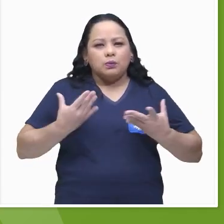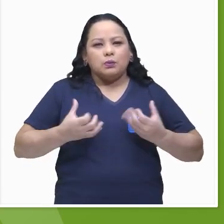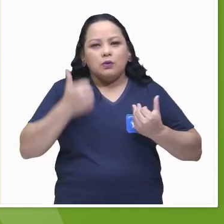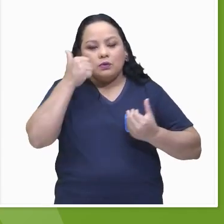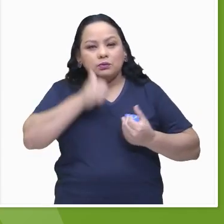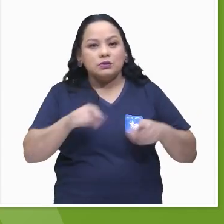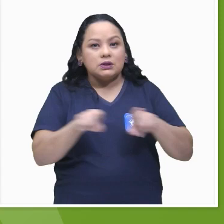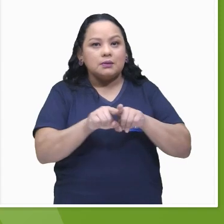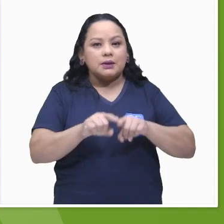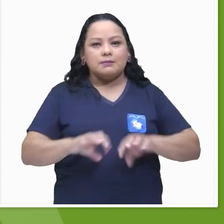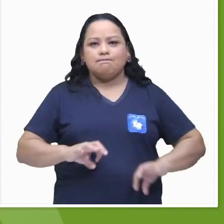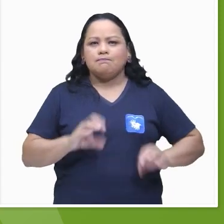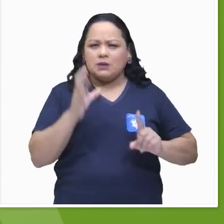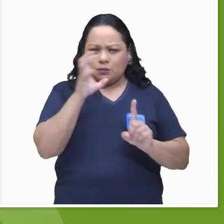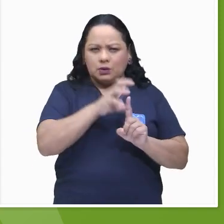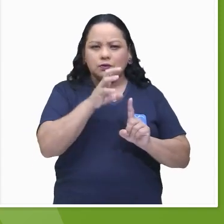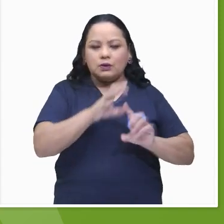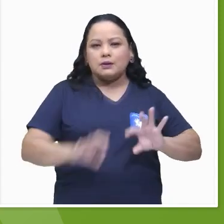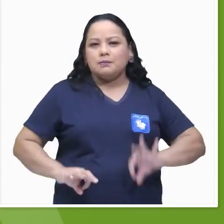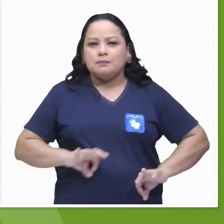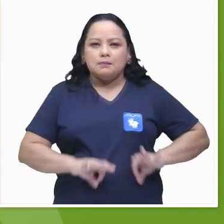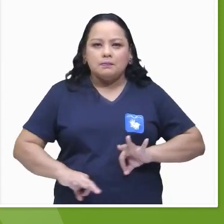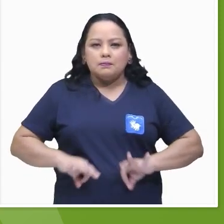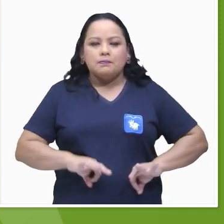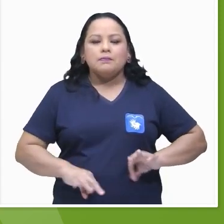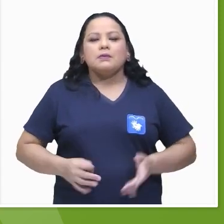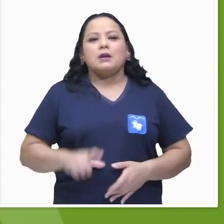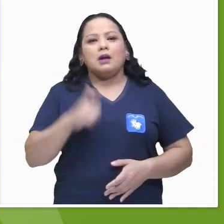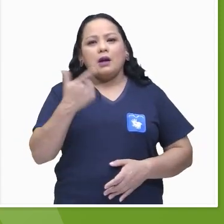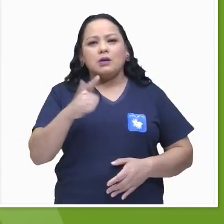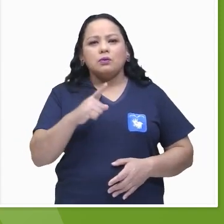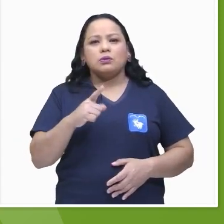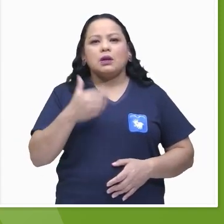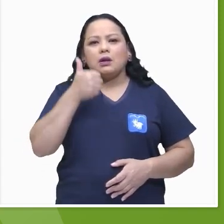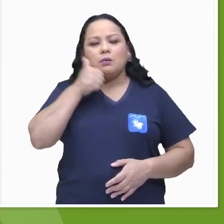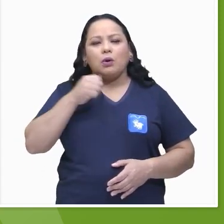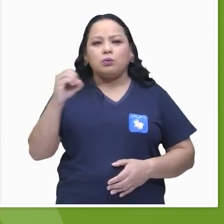útero, né? Então, quando não há fecundação, vai ter o quê?